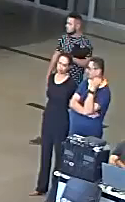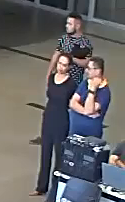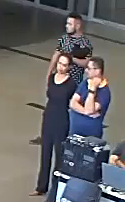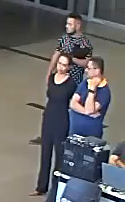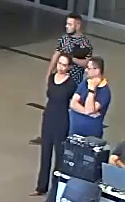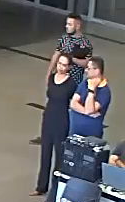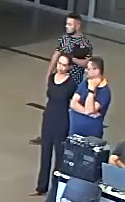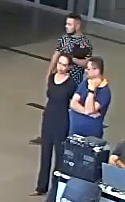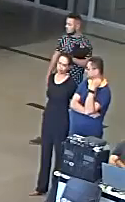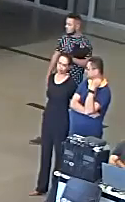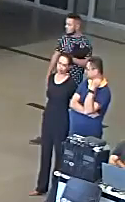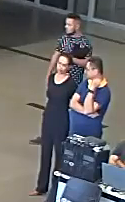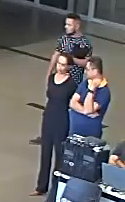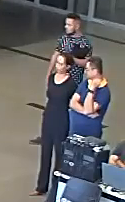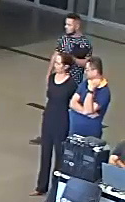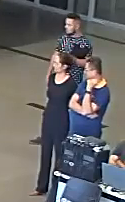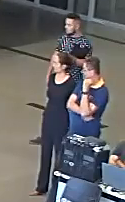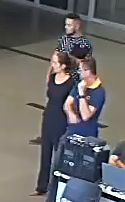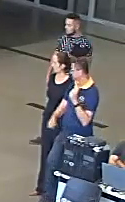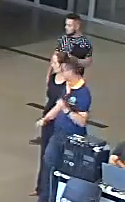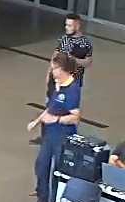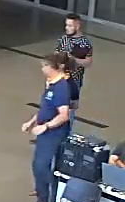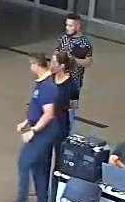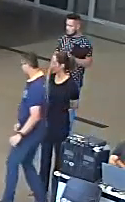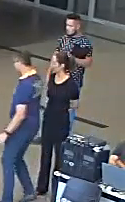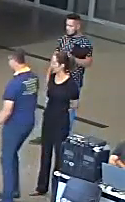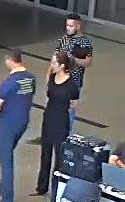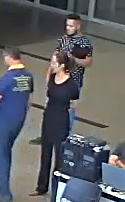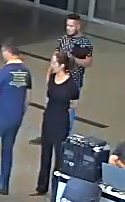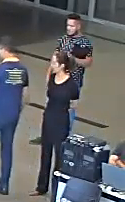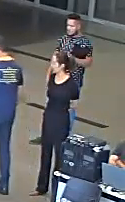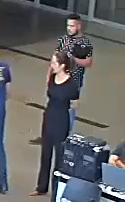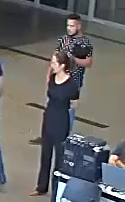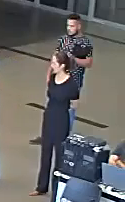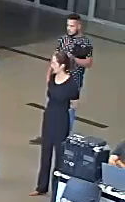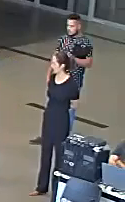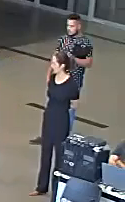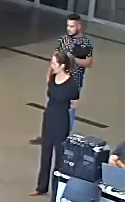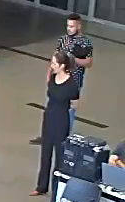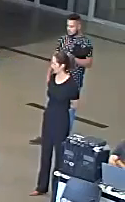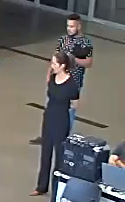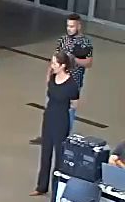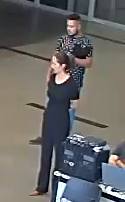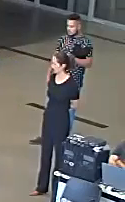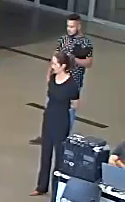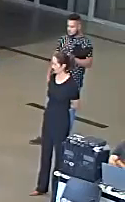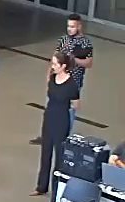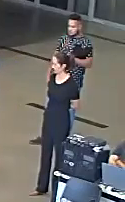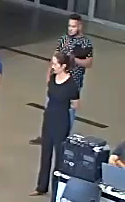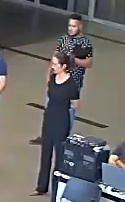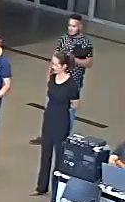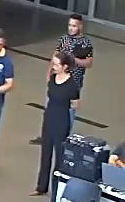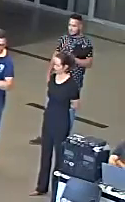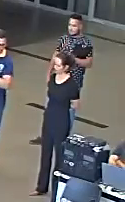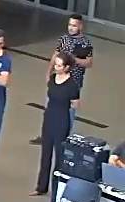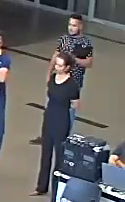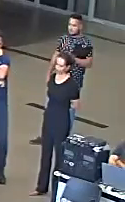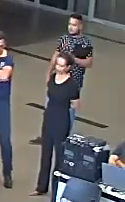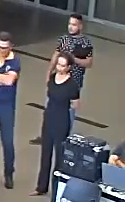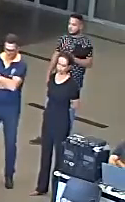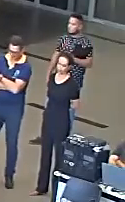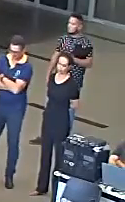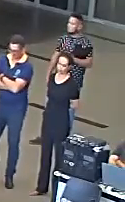né ter aí a acessibilidade é o seguinte porque mesmo eh a gente por exemplo V pegar aí